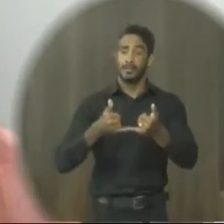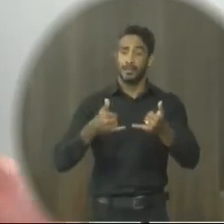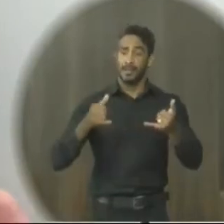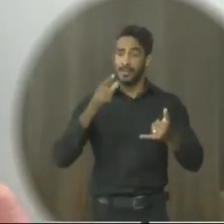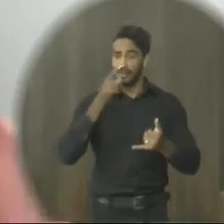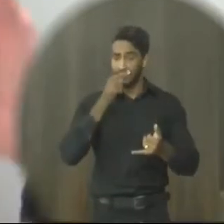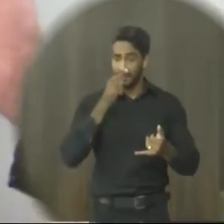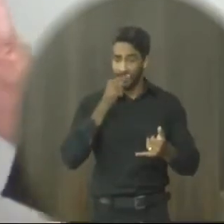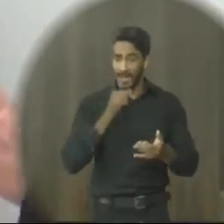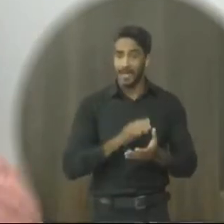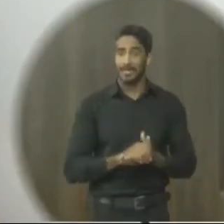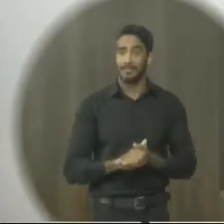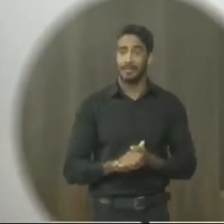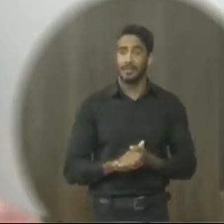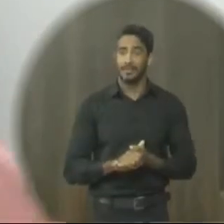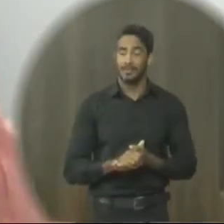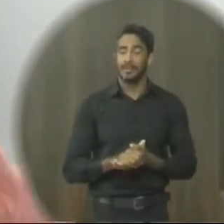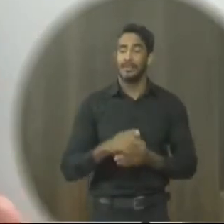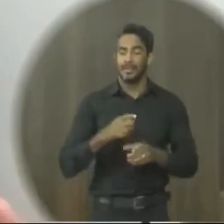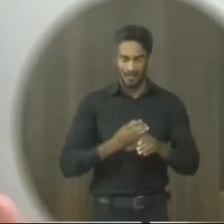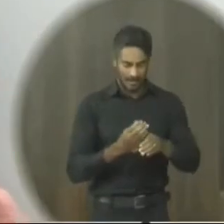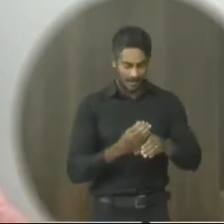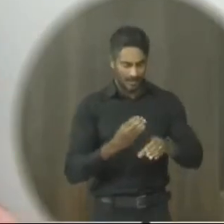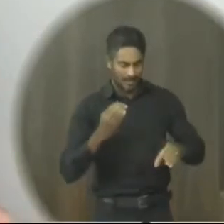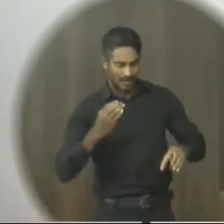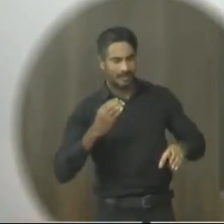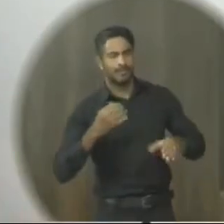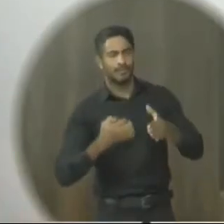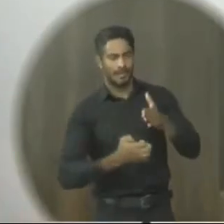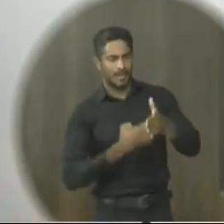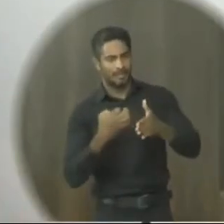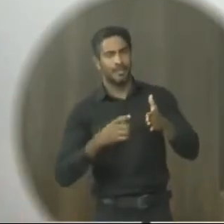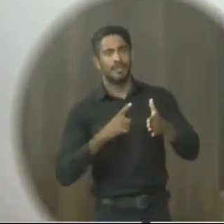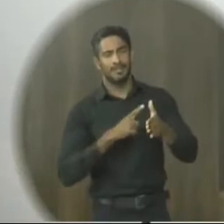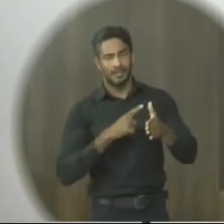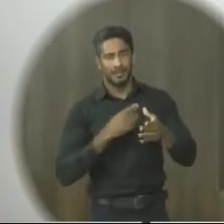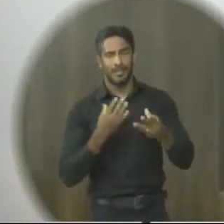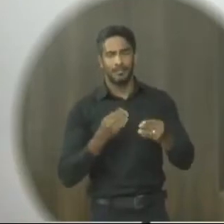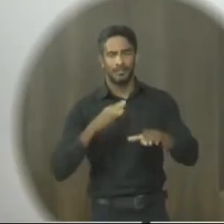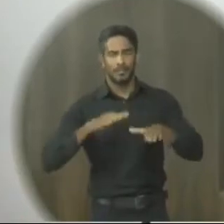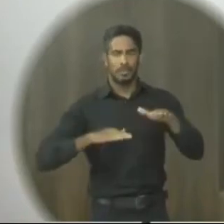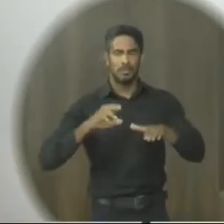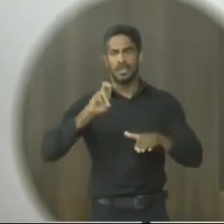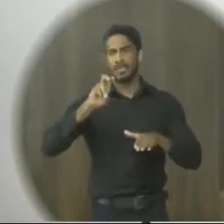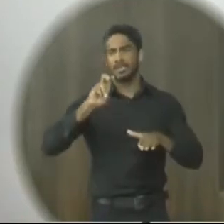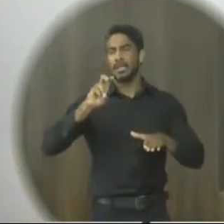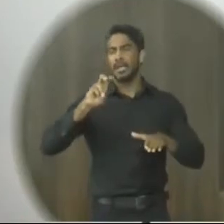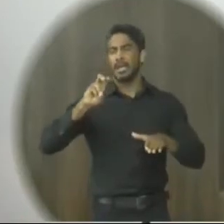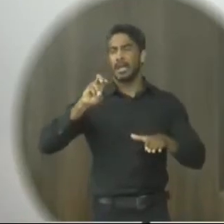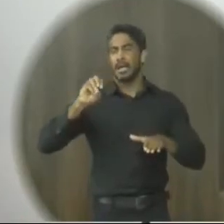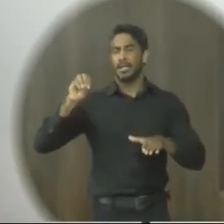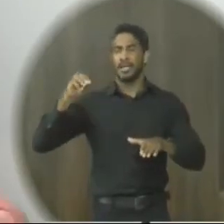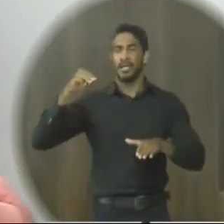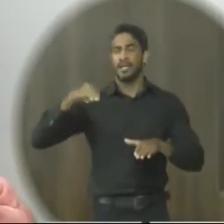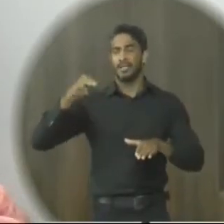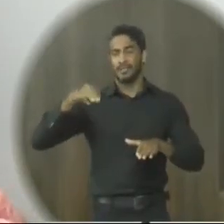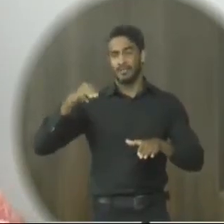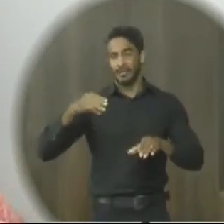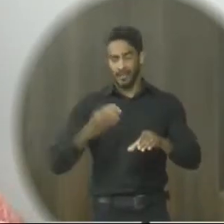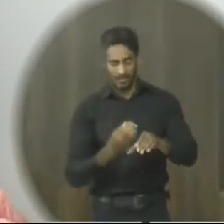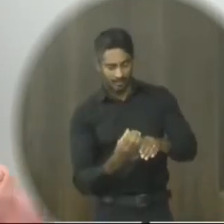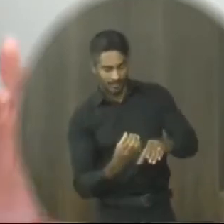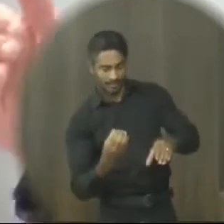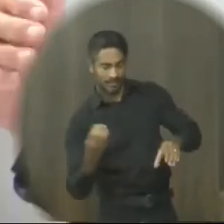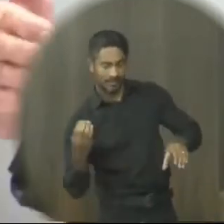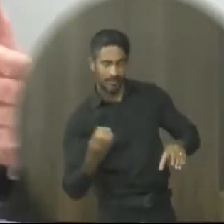uma cana quando é vasta com sobra. E lá é mais ou menos é 500 metros de rede de cana, apenas aproximadamente 20